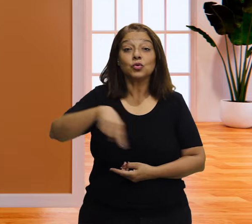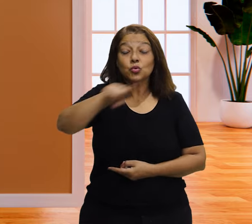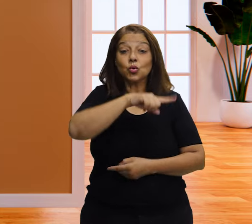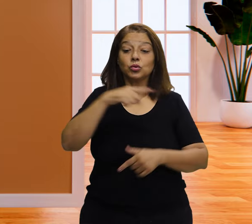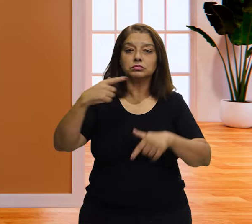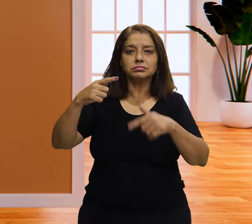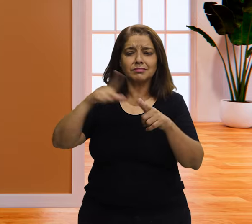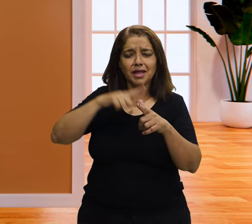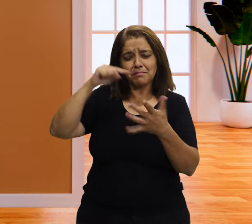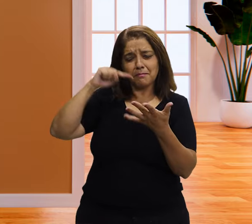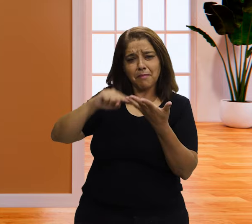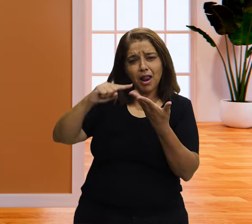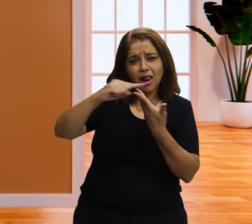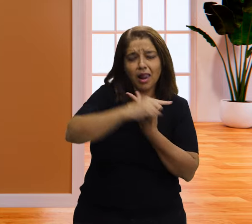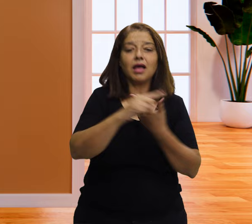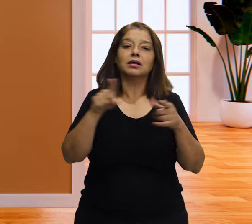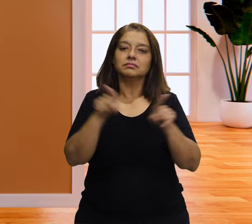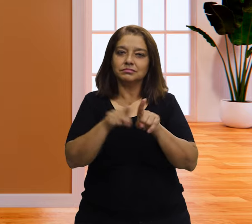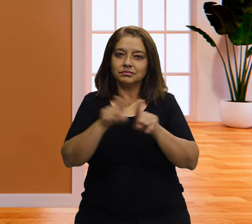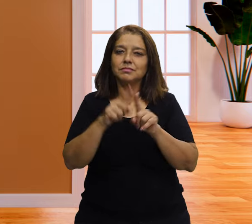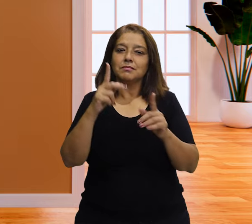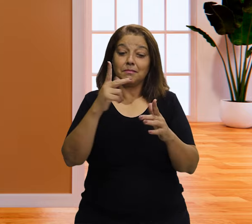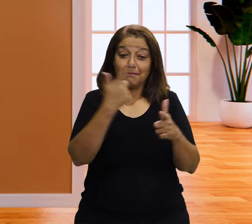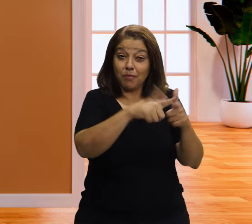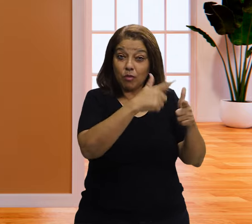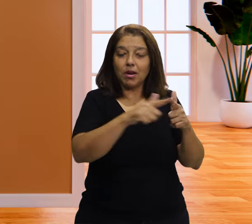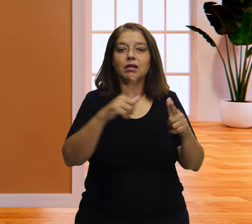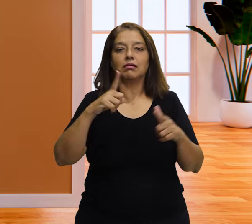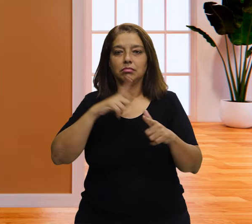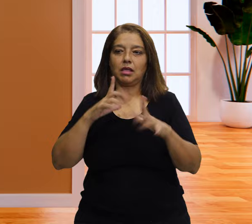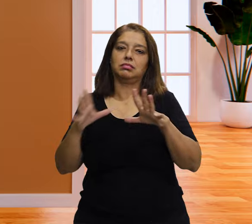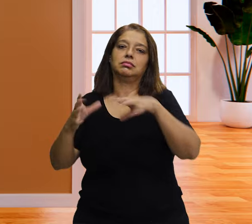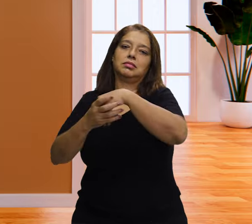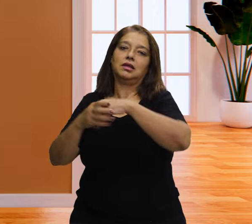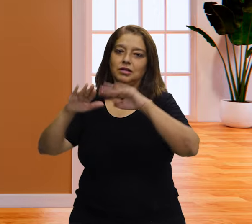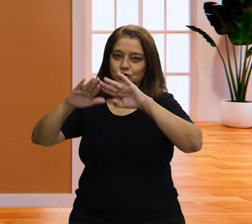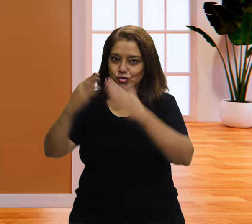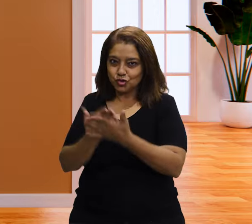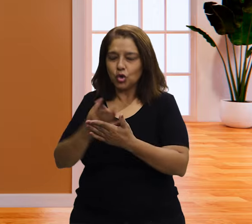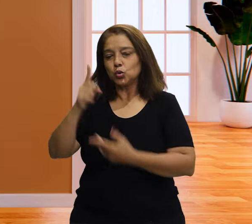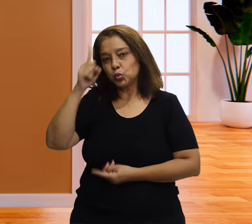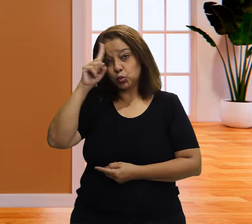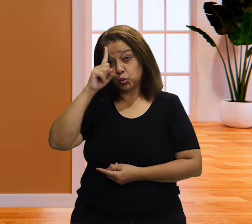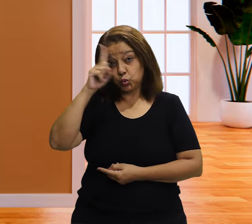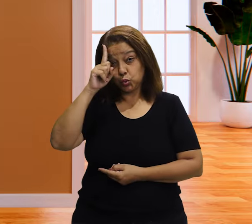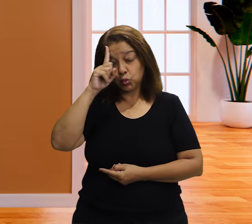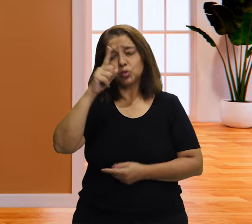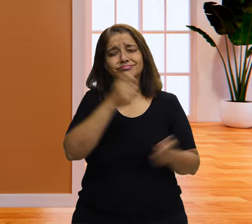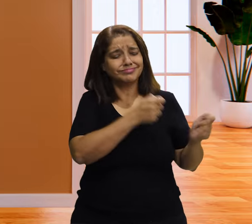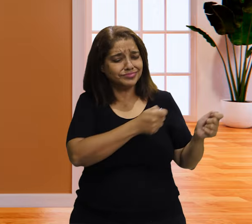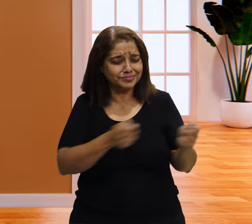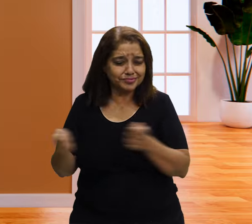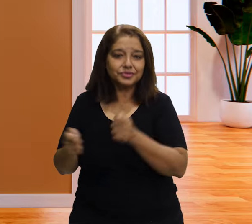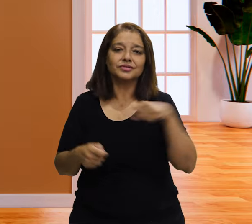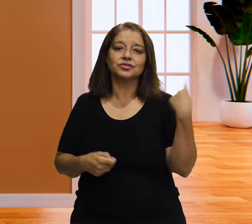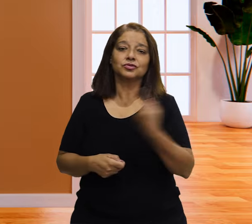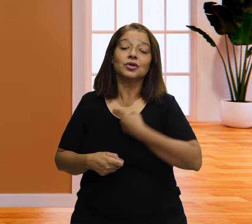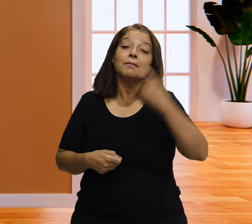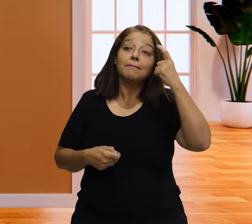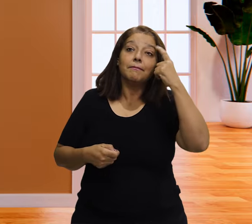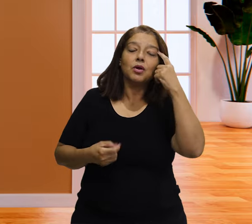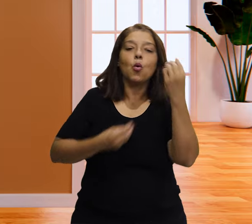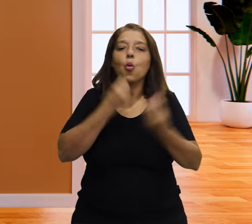educacionais, cotidianamente, e precisam ser repensados para não comprometer a saúde mental e o adoecimento